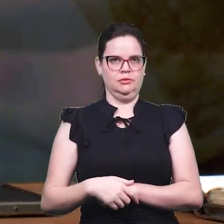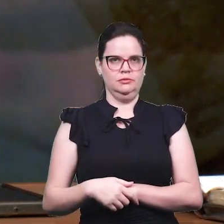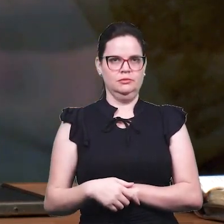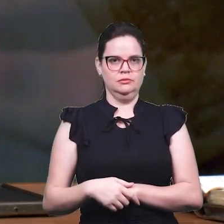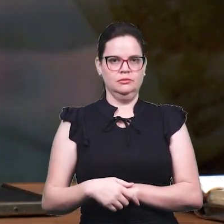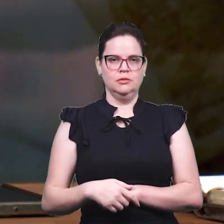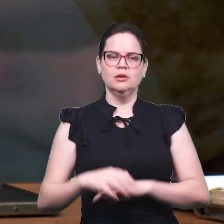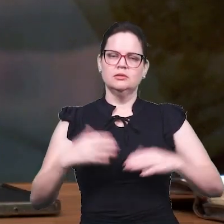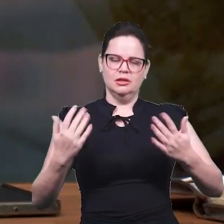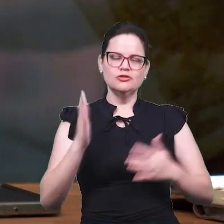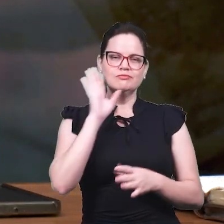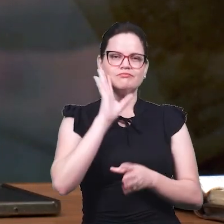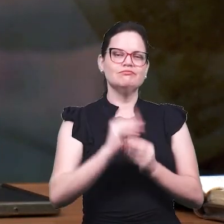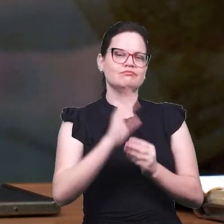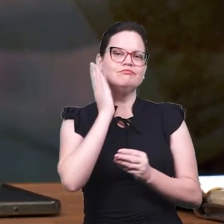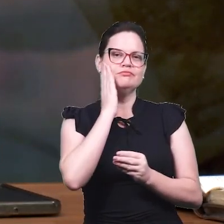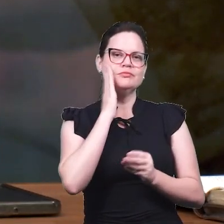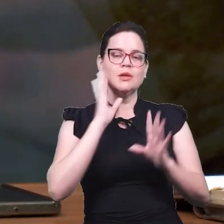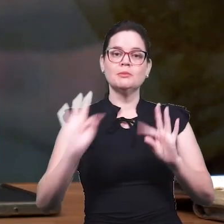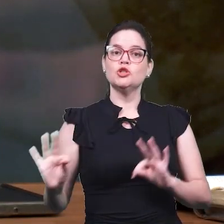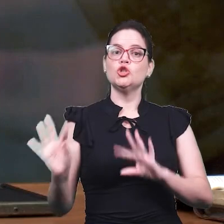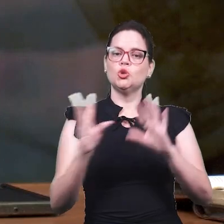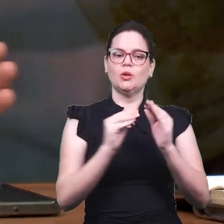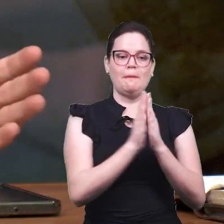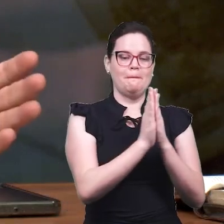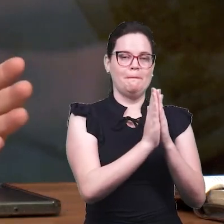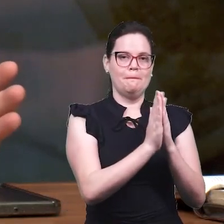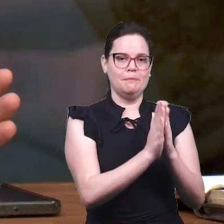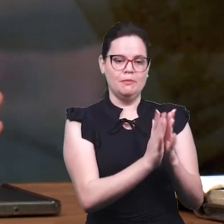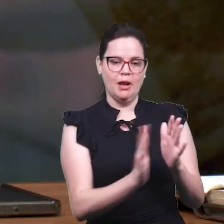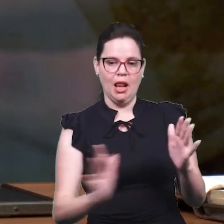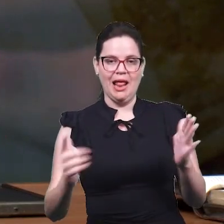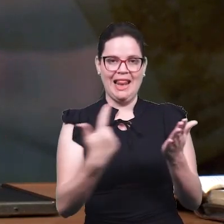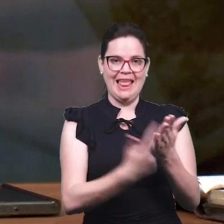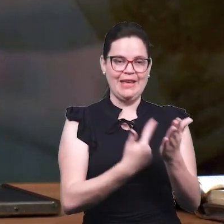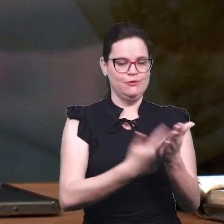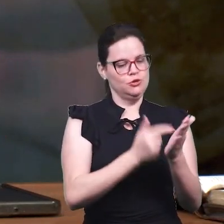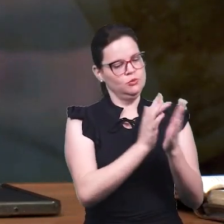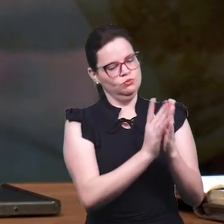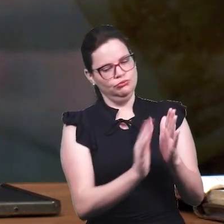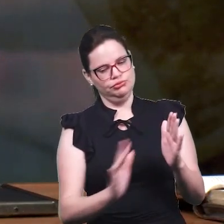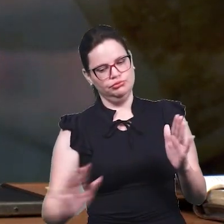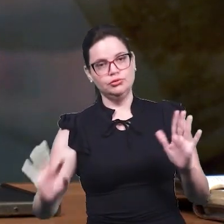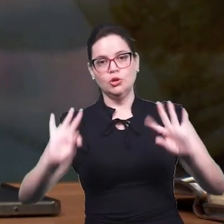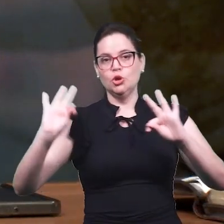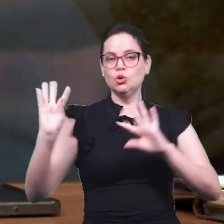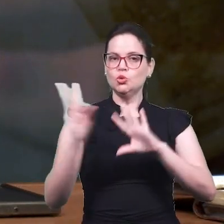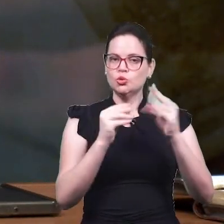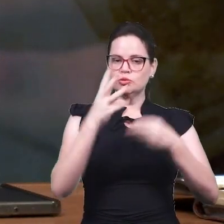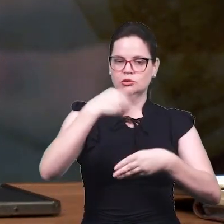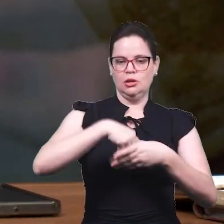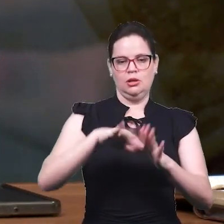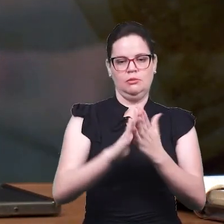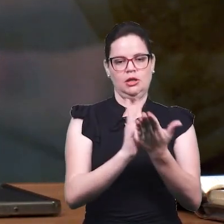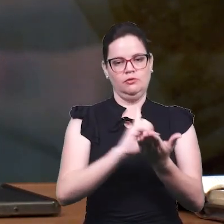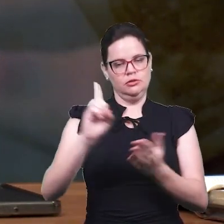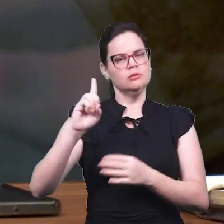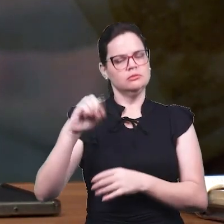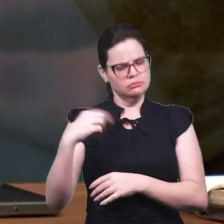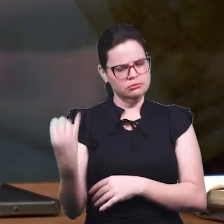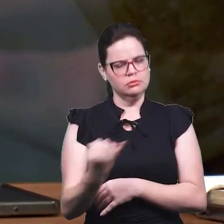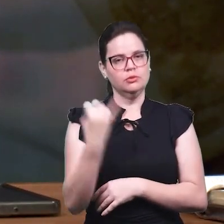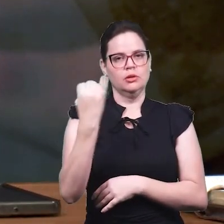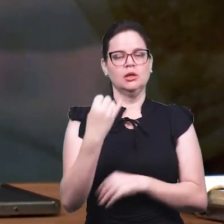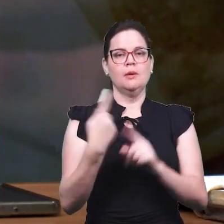podemos considerar isso porque toda palavra ela é importante, Mas historiadores,